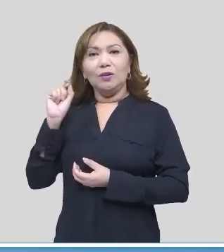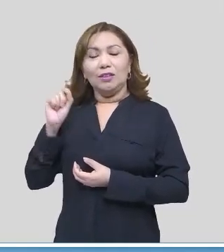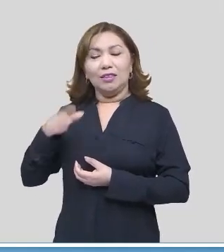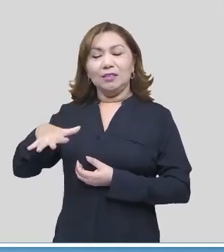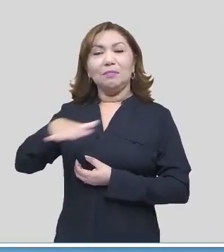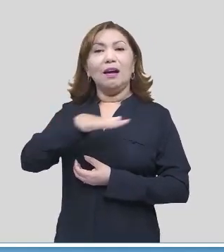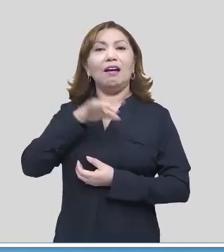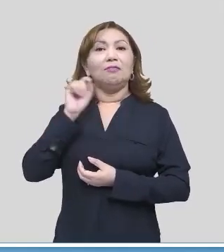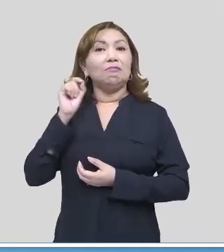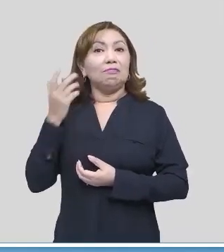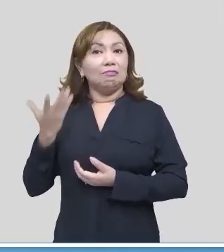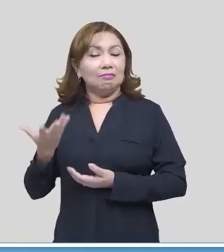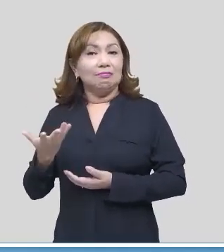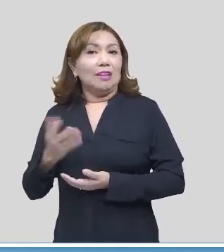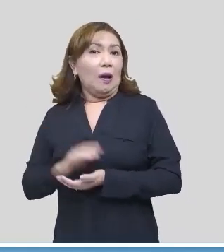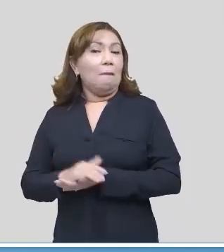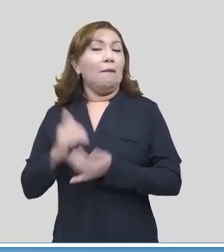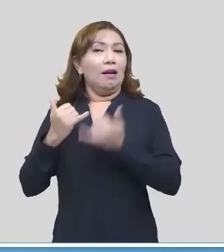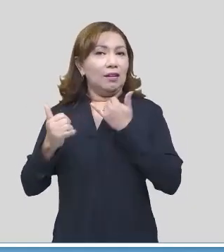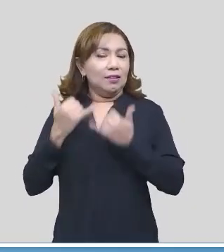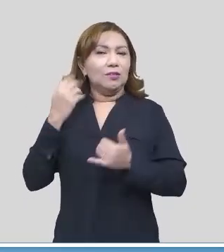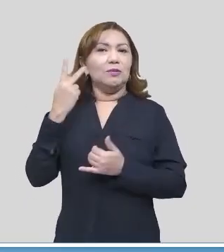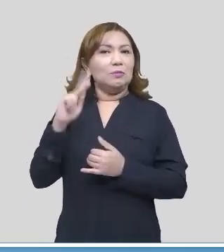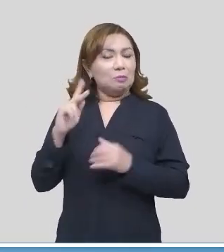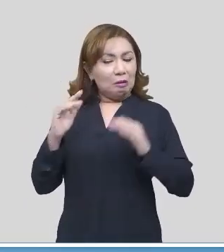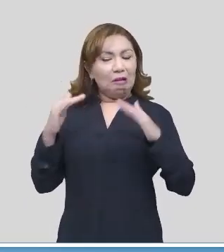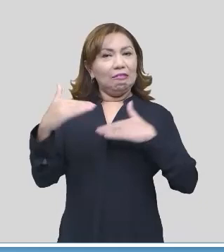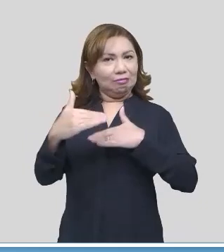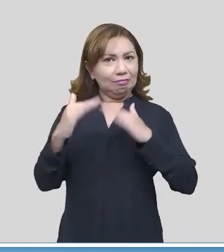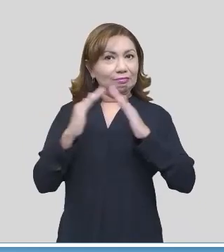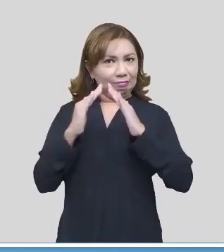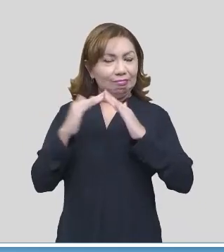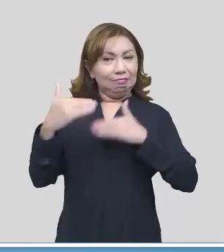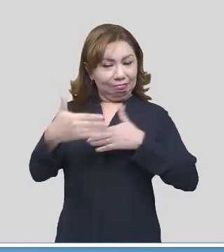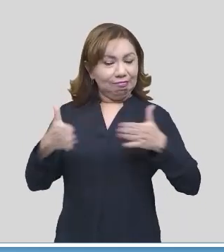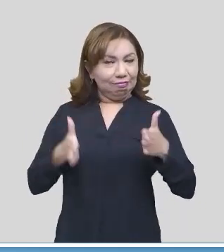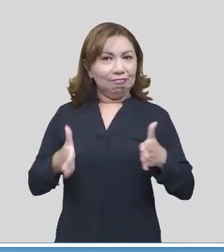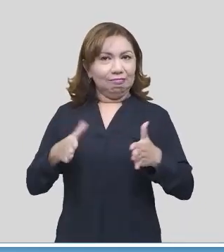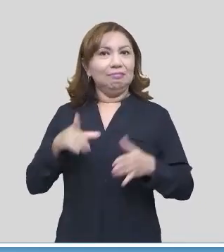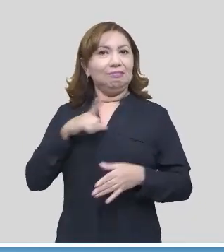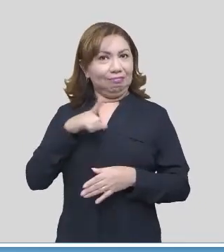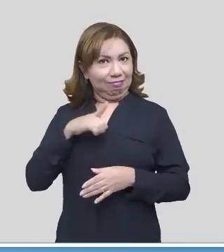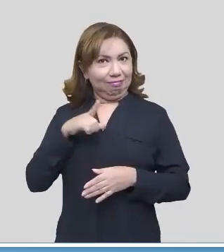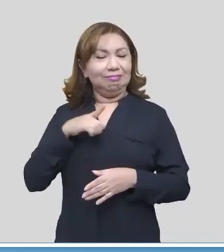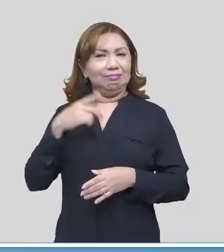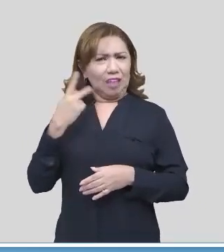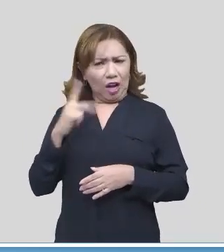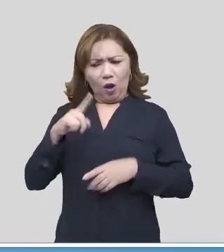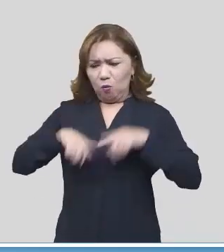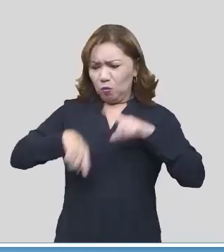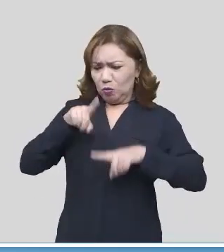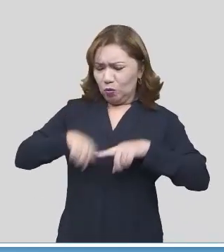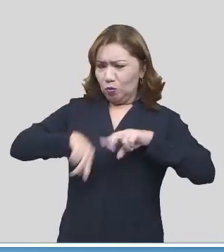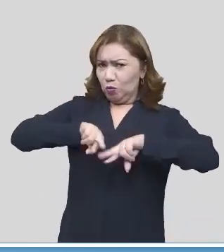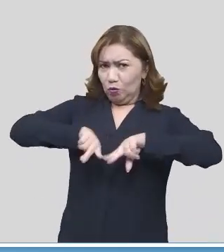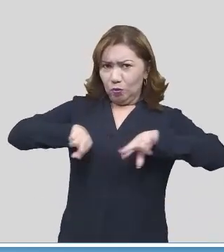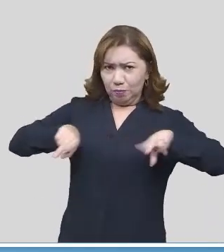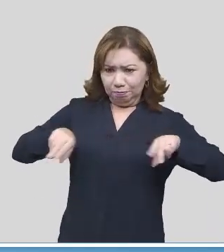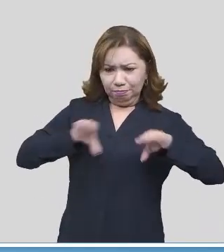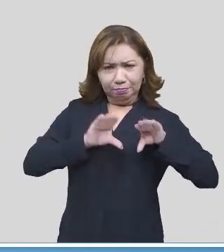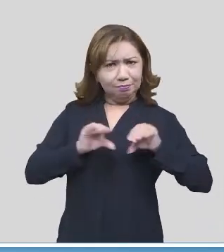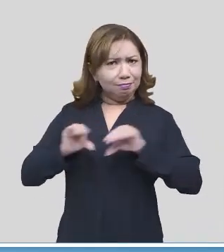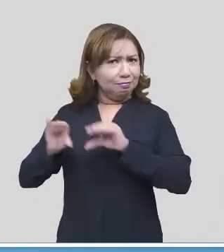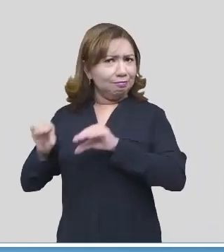ser semelhante à sua sala, à sala de sua casa. Perceberam os móveis, a decoração que nós temos